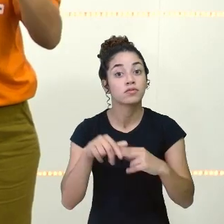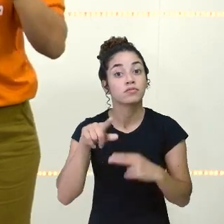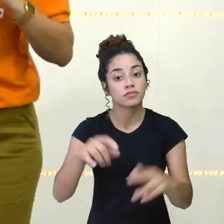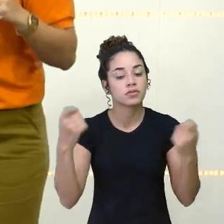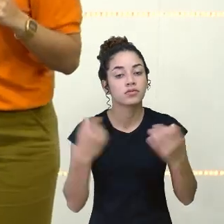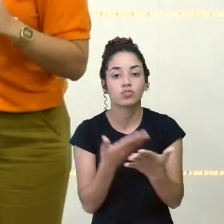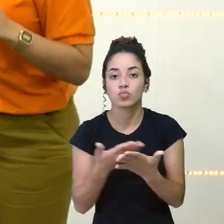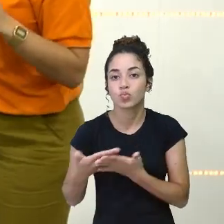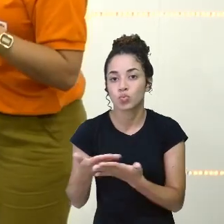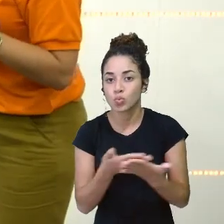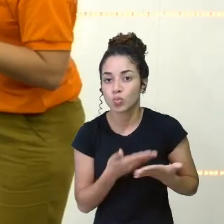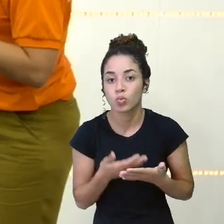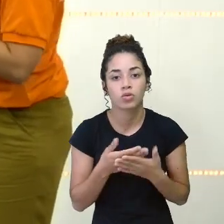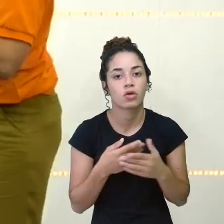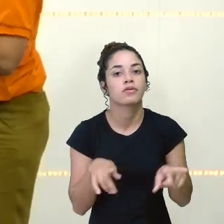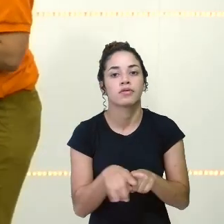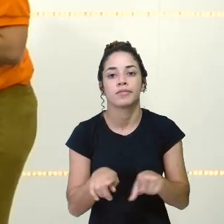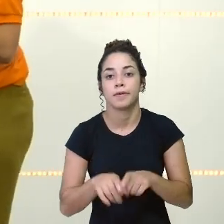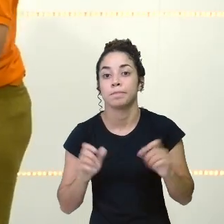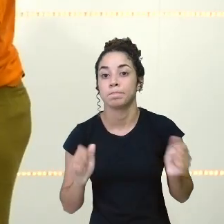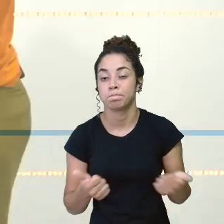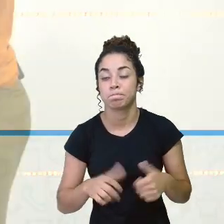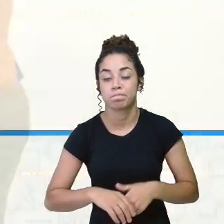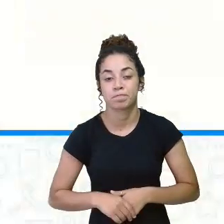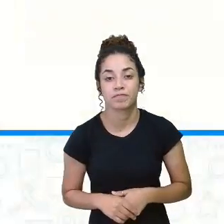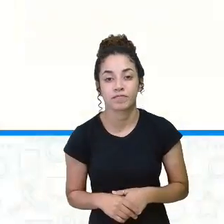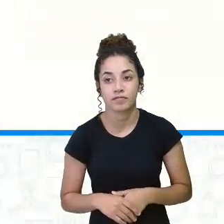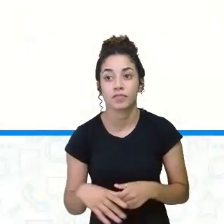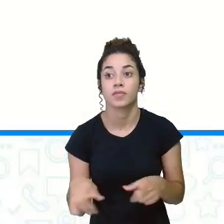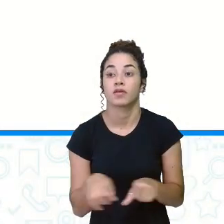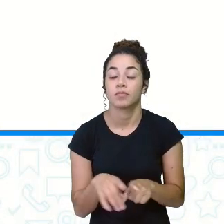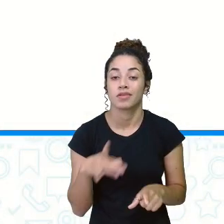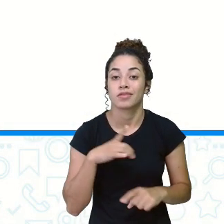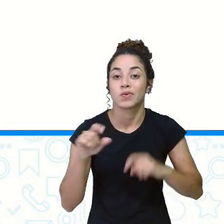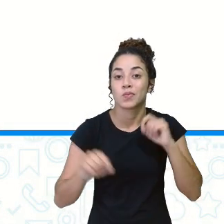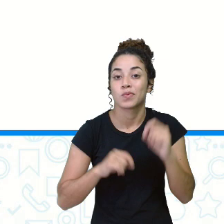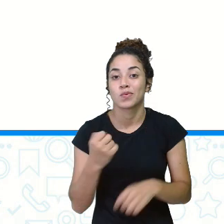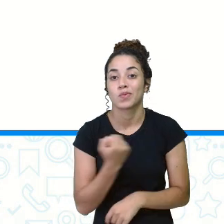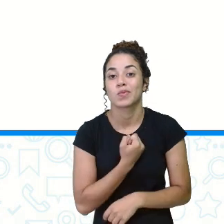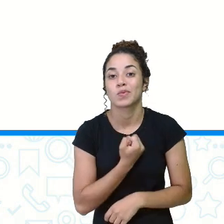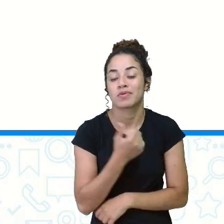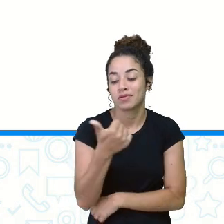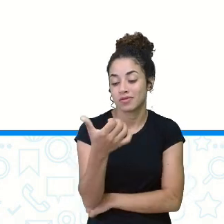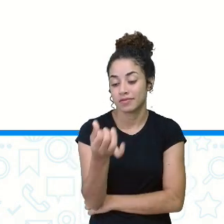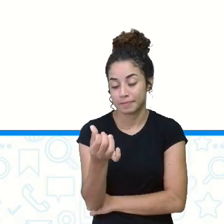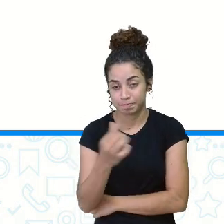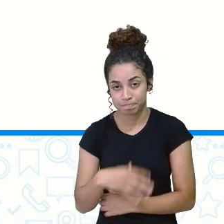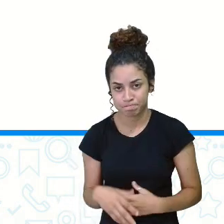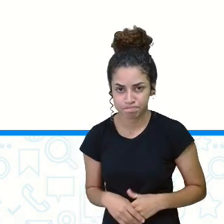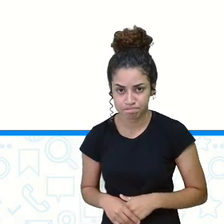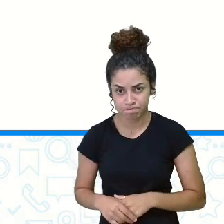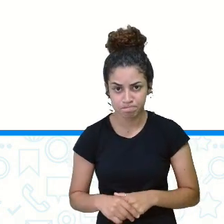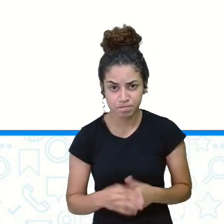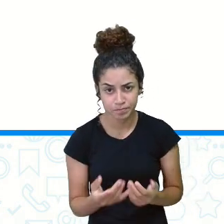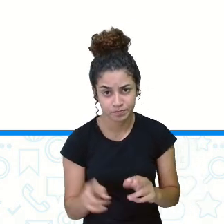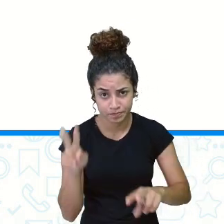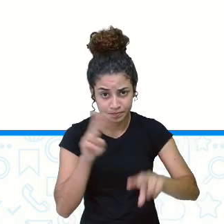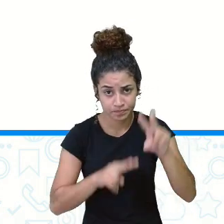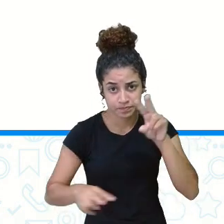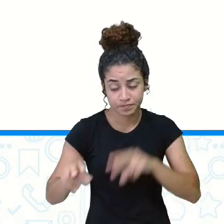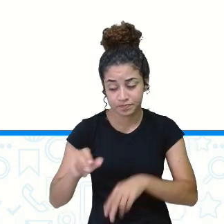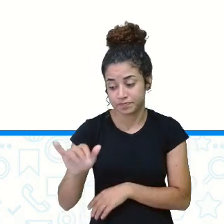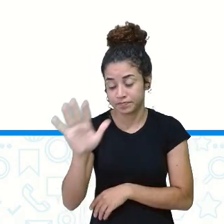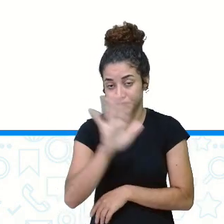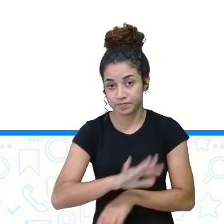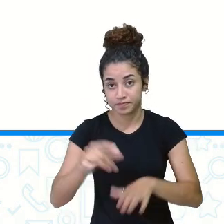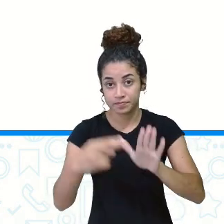precisa estudar esses assuntos também. E eu tenho a questão 16. Observe a figura destacada